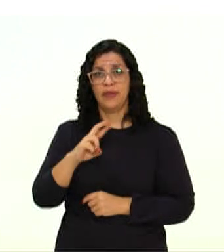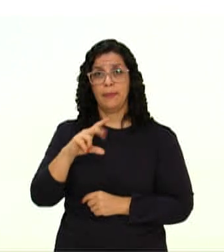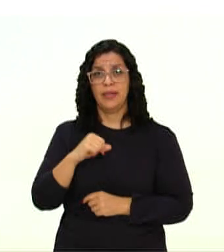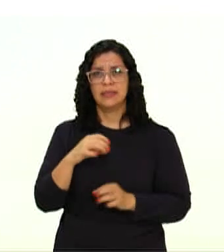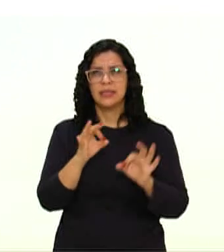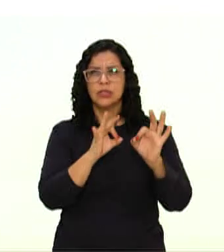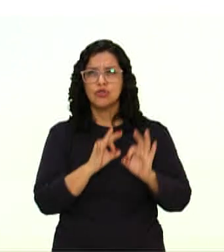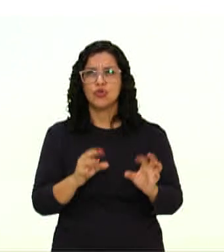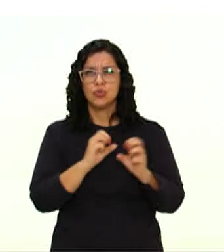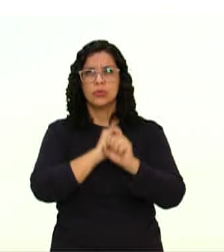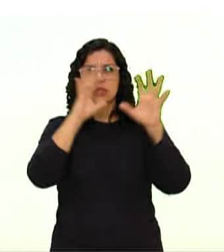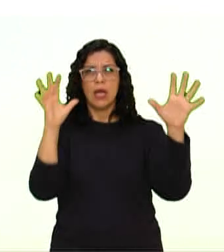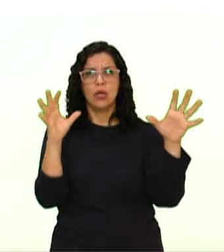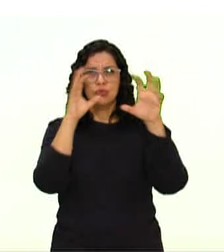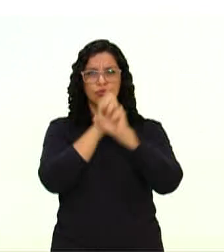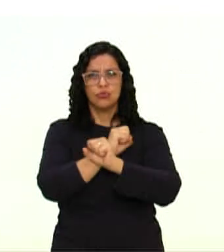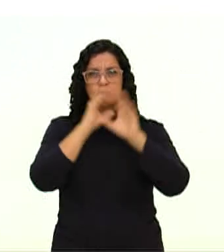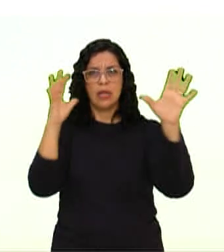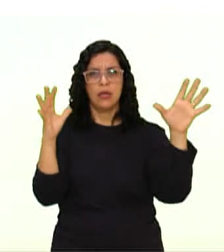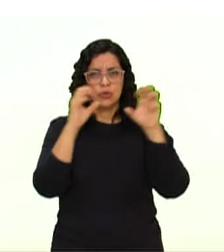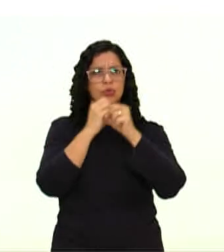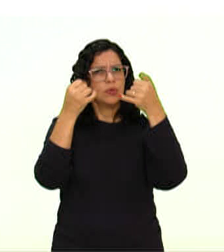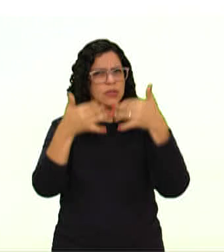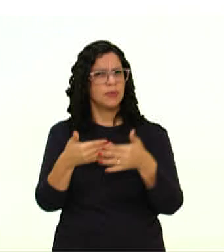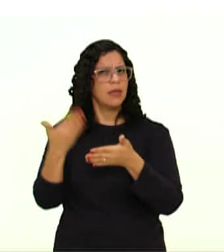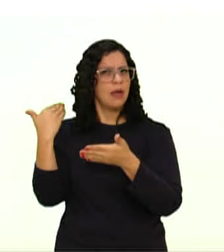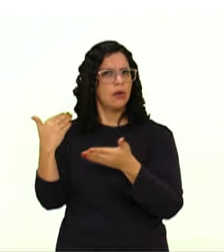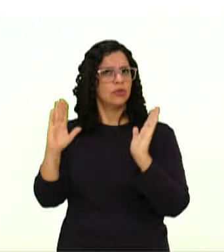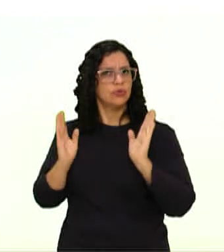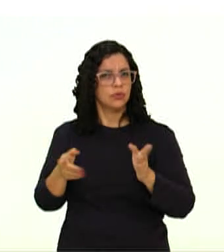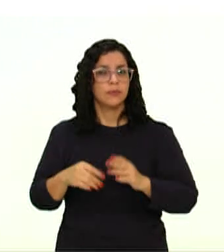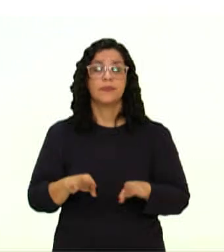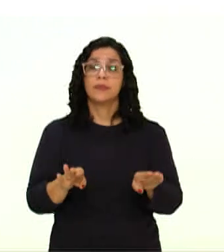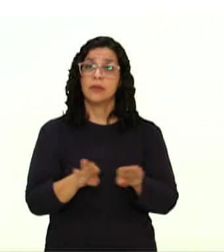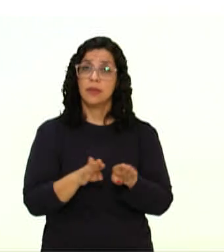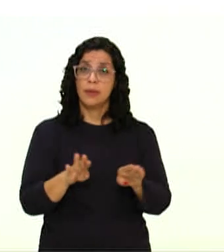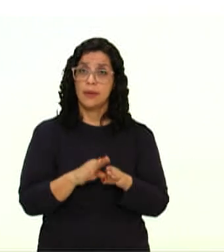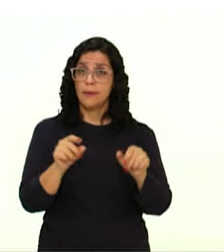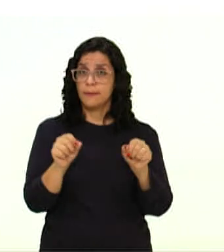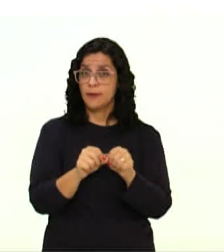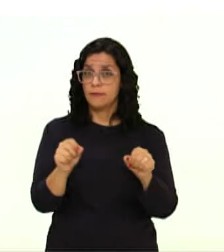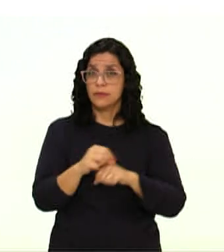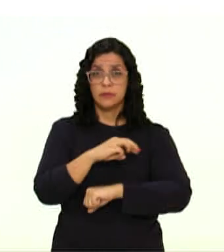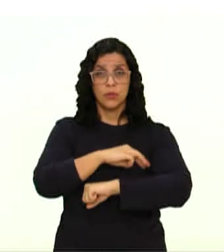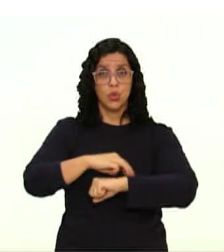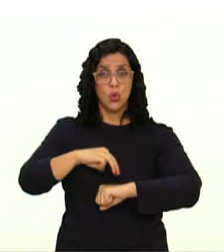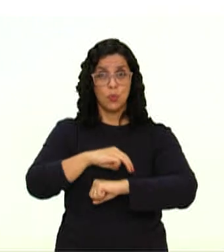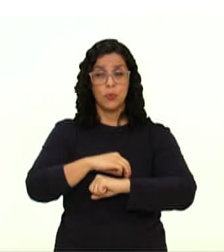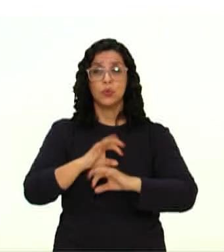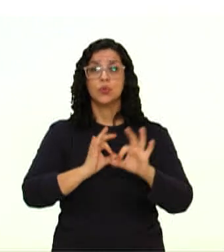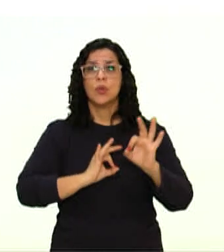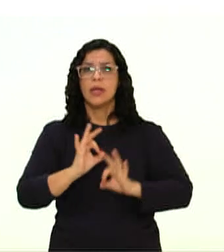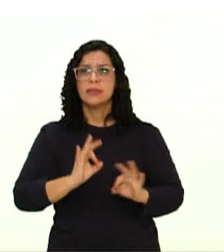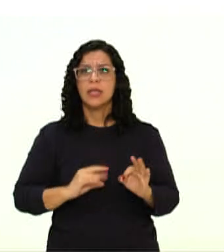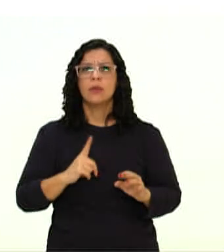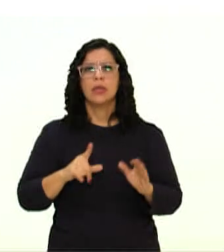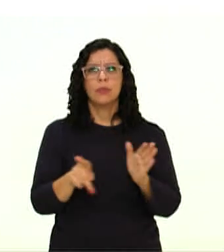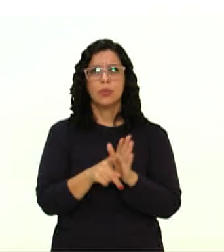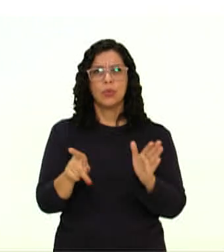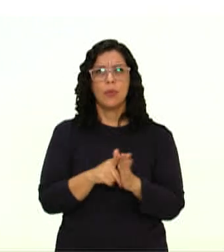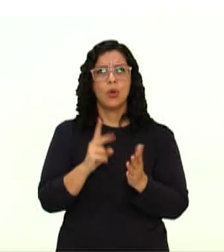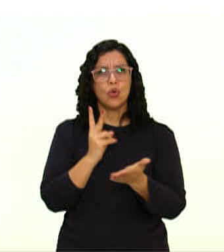discos claros e escuros. Aquela história das bandas lá que falei para vocês. Para formar o tecido, essas células se colocam